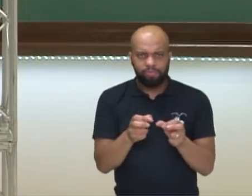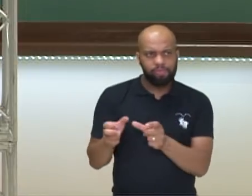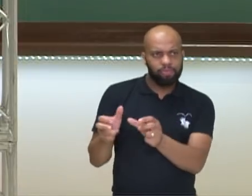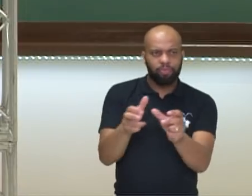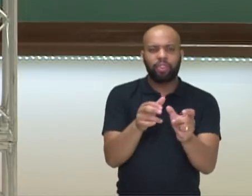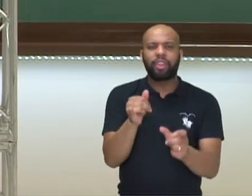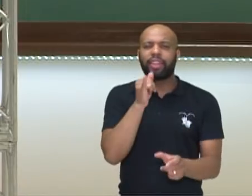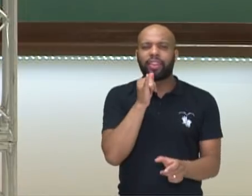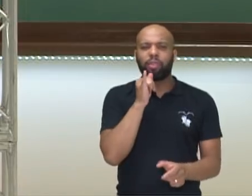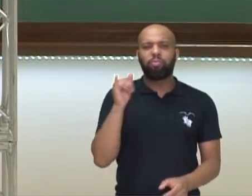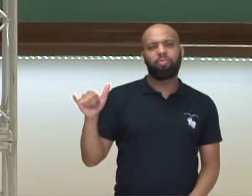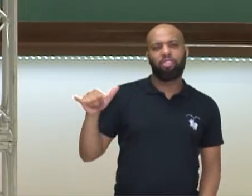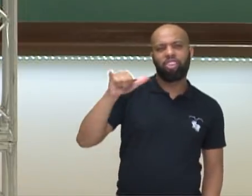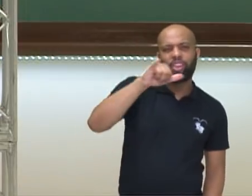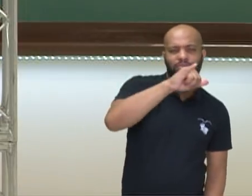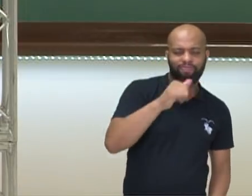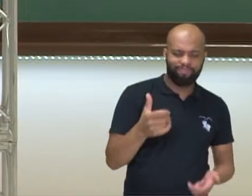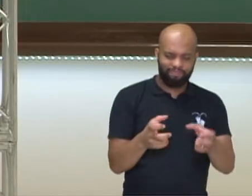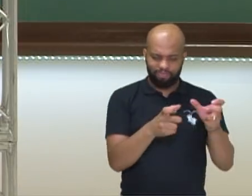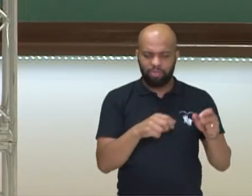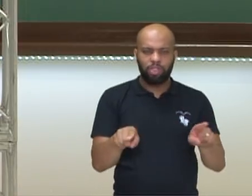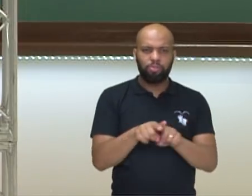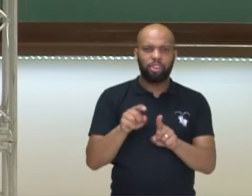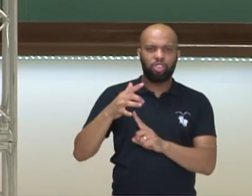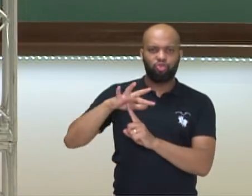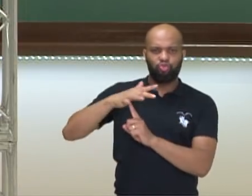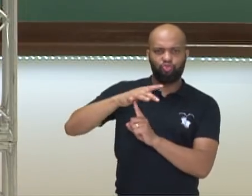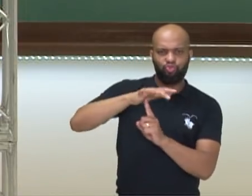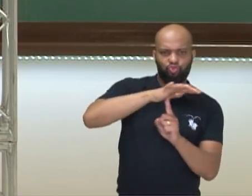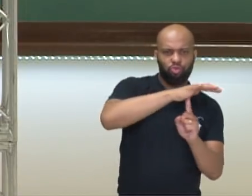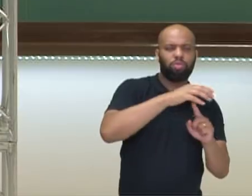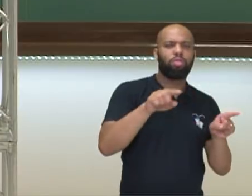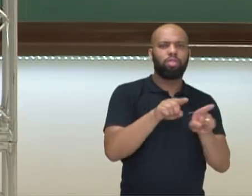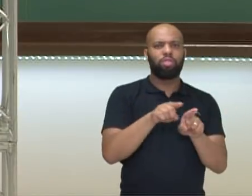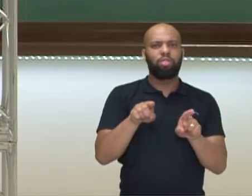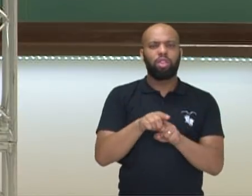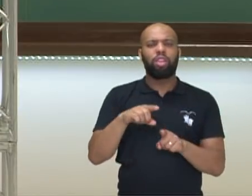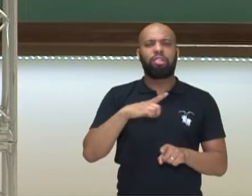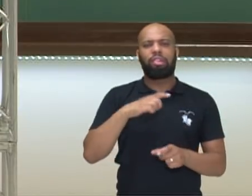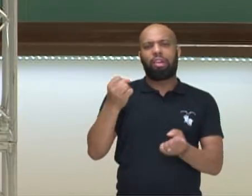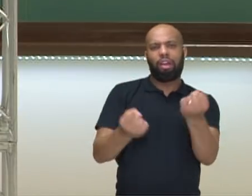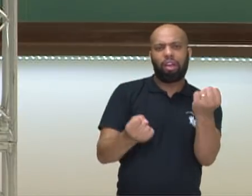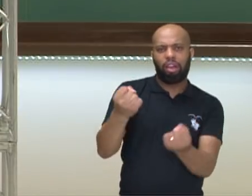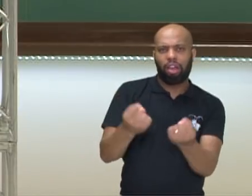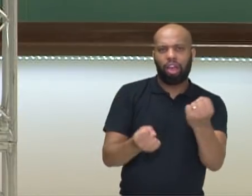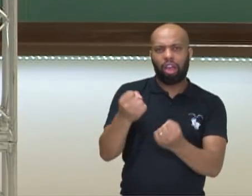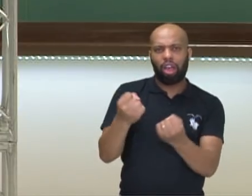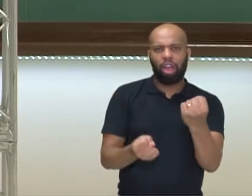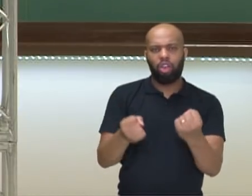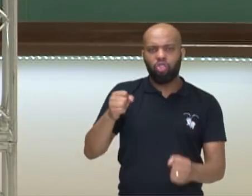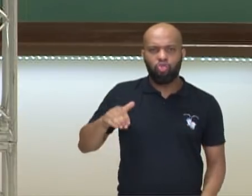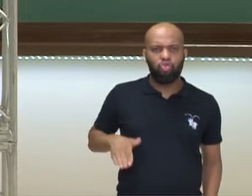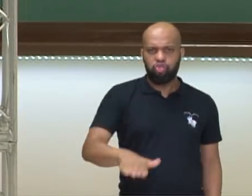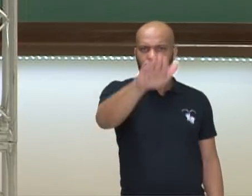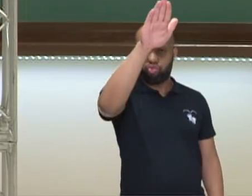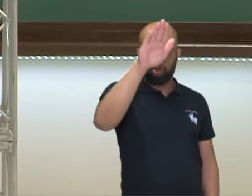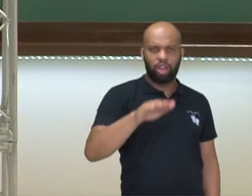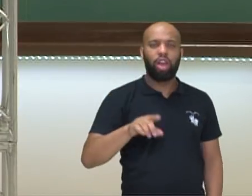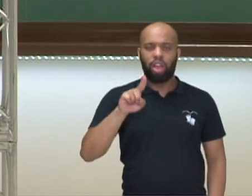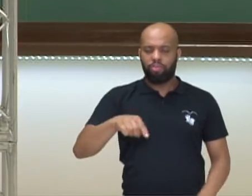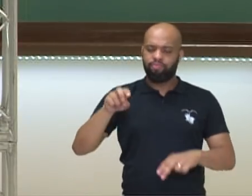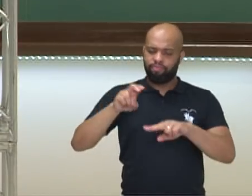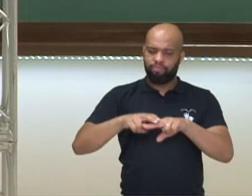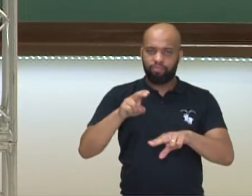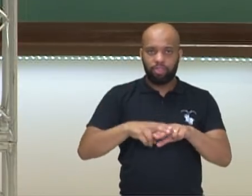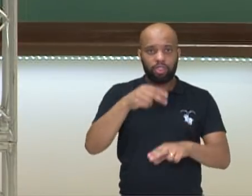de aviões, né, helicópteros ou mesmo simuladores de carros de corridas. Então ela é uma cadeira,